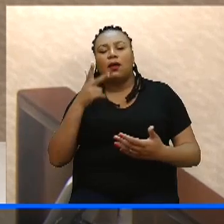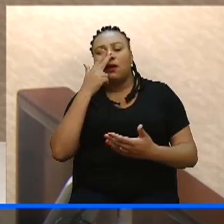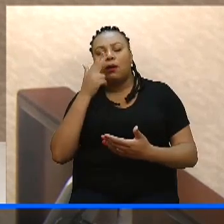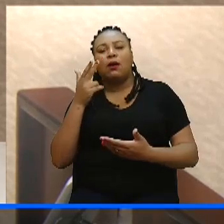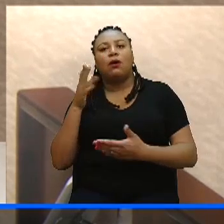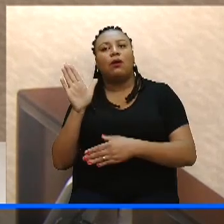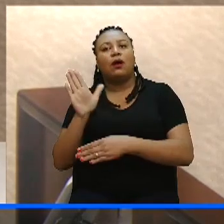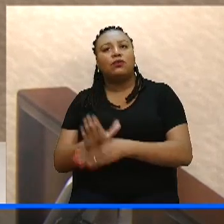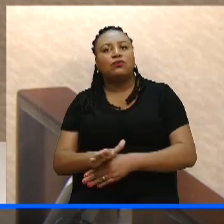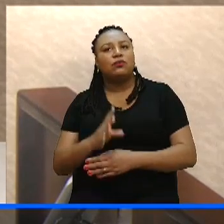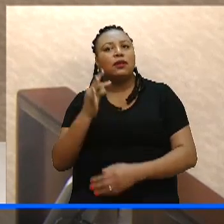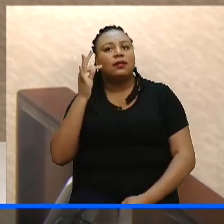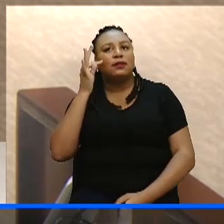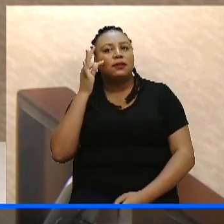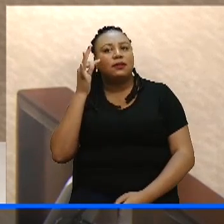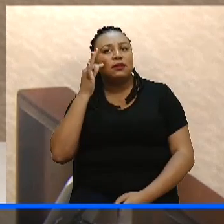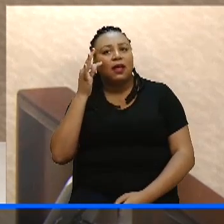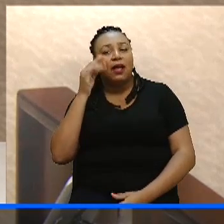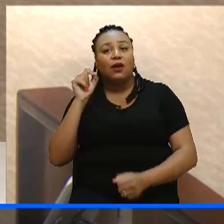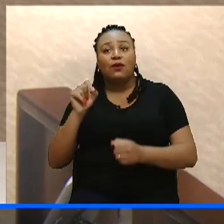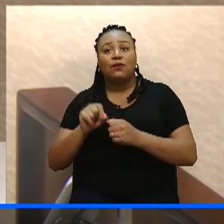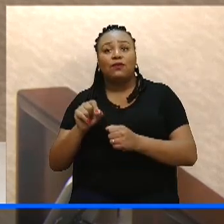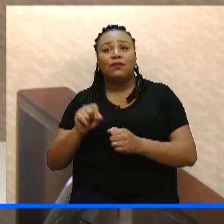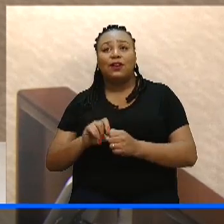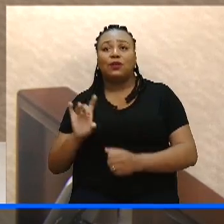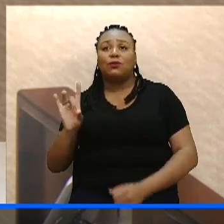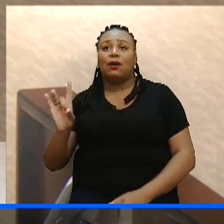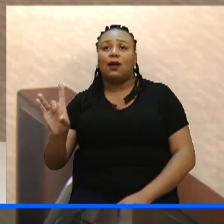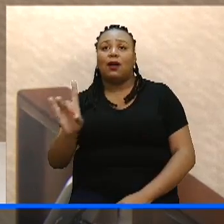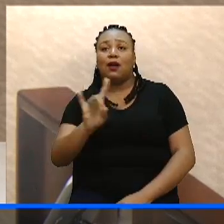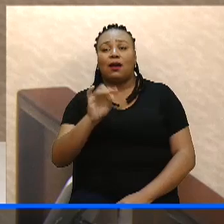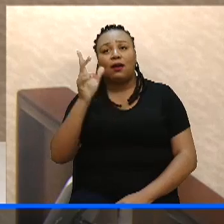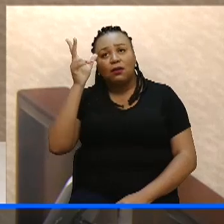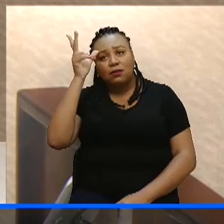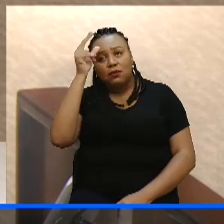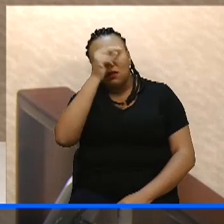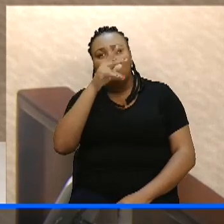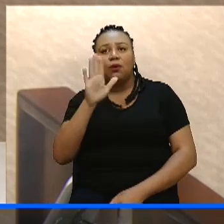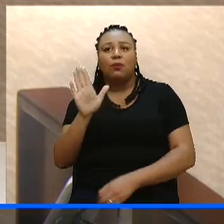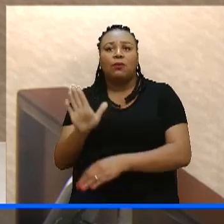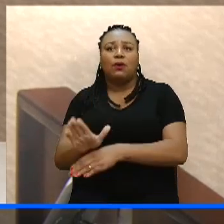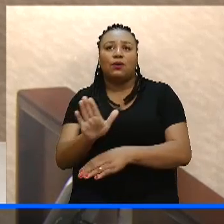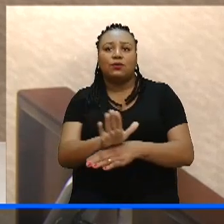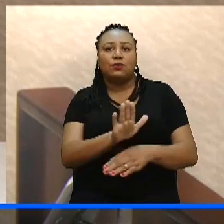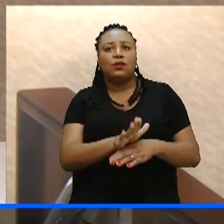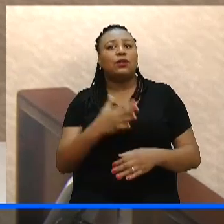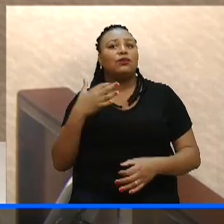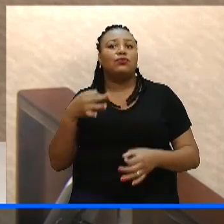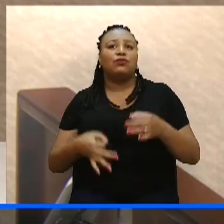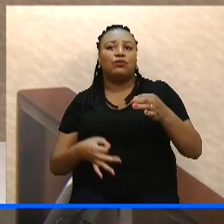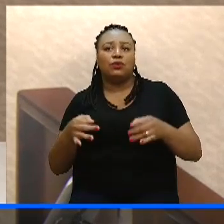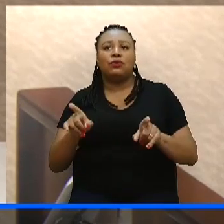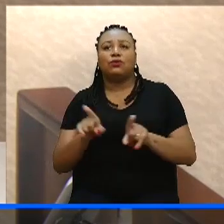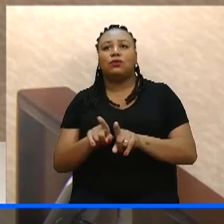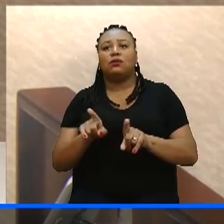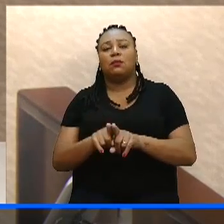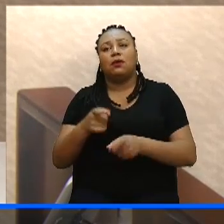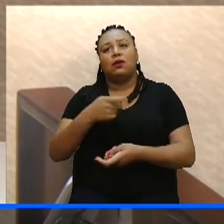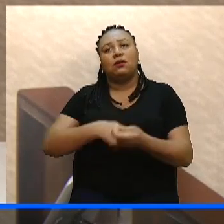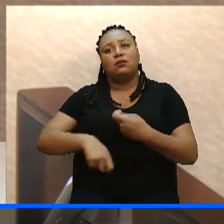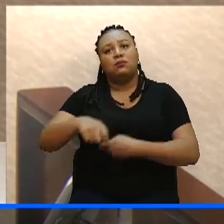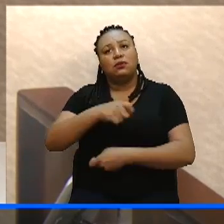técnico prestado a cada uma das prefeituras o auxílio é jurídico e administrativo